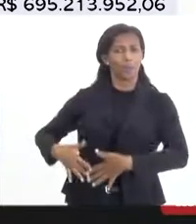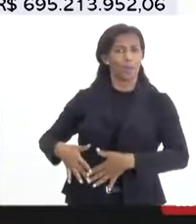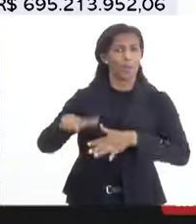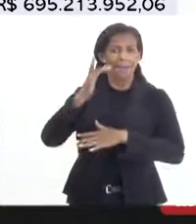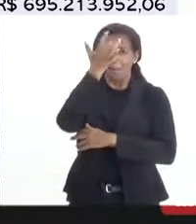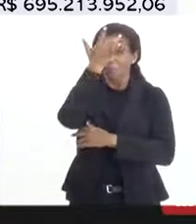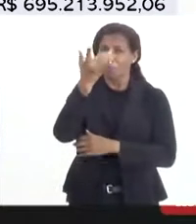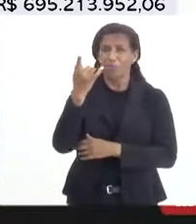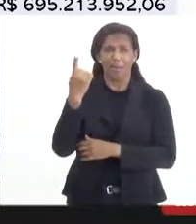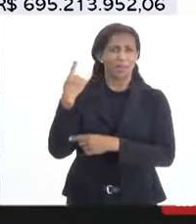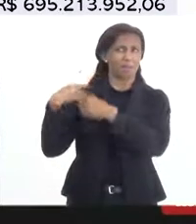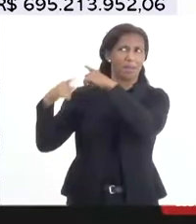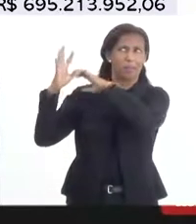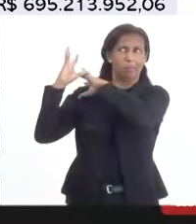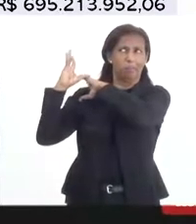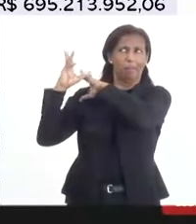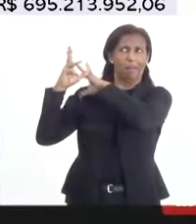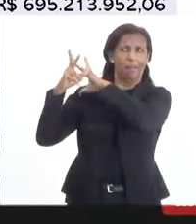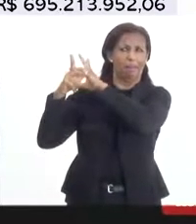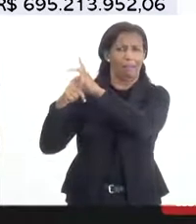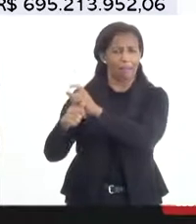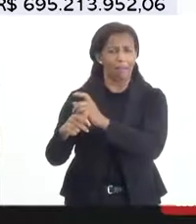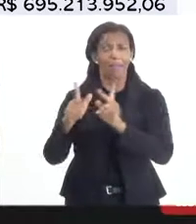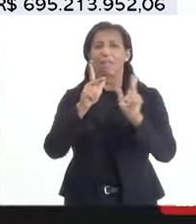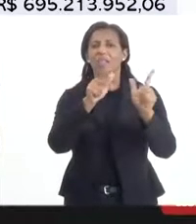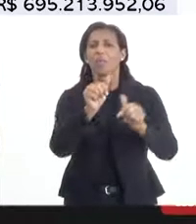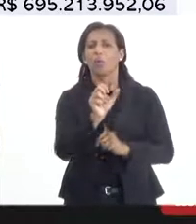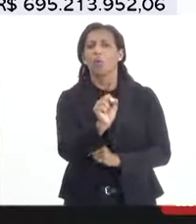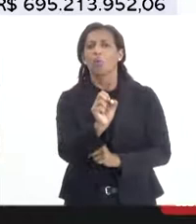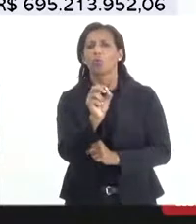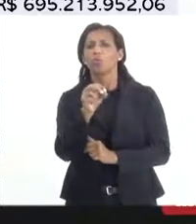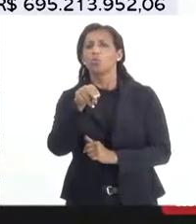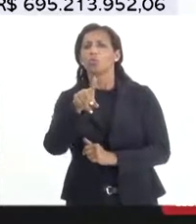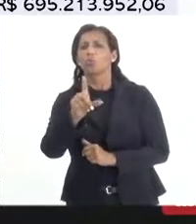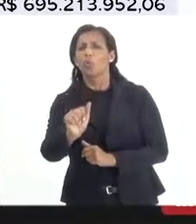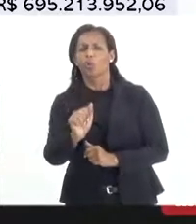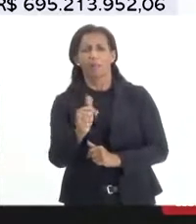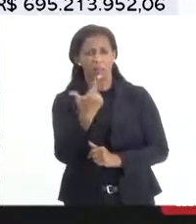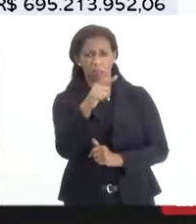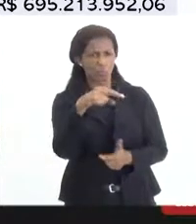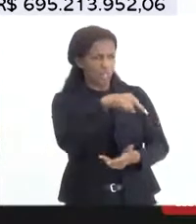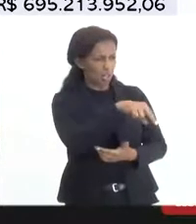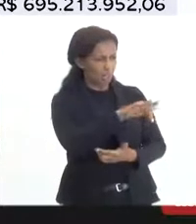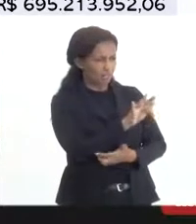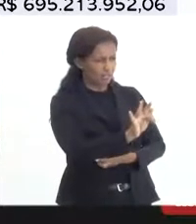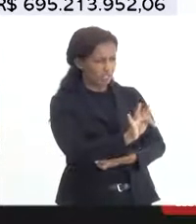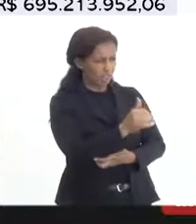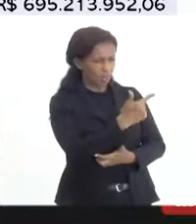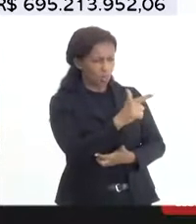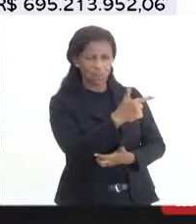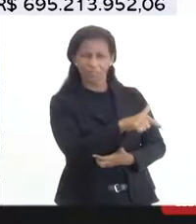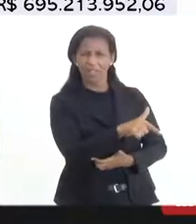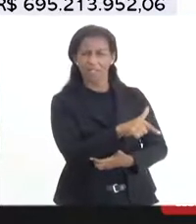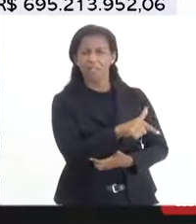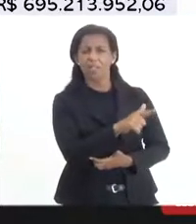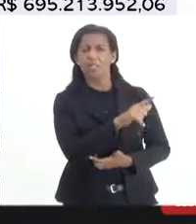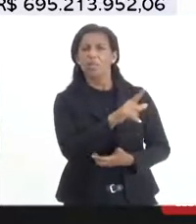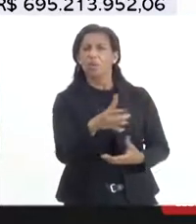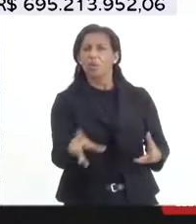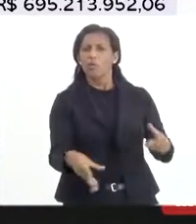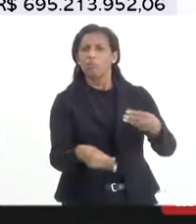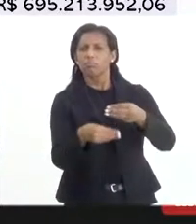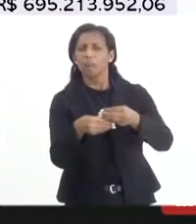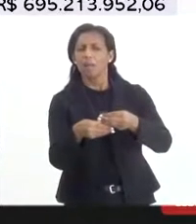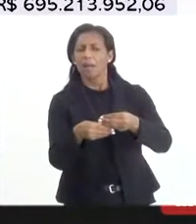infração do passado, nesse caso das sondas, poxa, foi sem nota fiscal. E aí quando a gente consegue assim, autuar o valor integral, a empresa